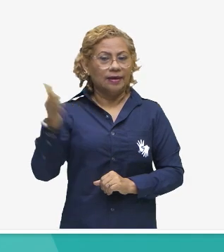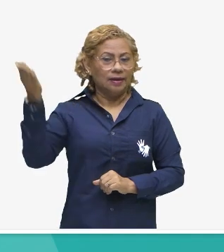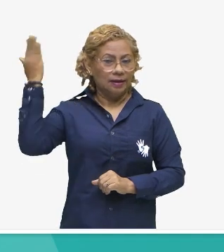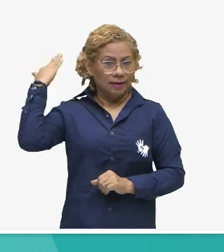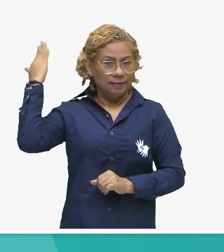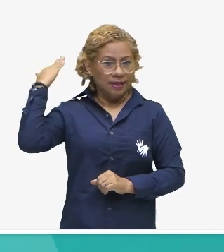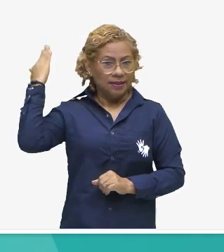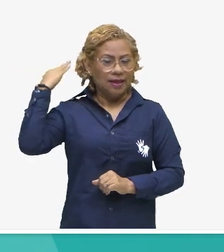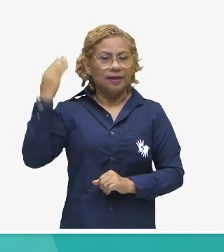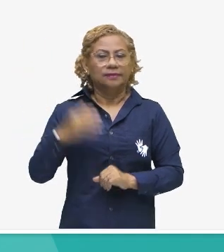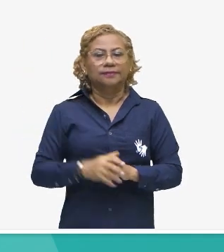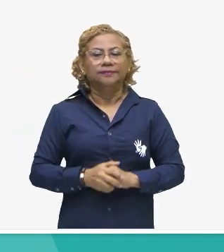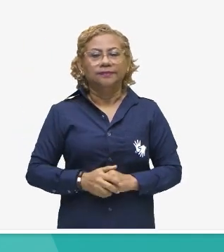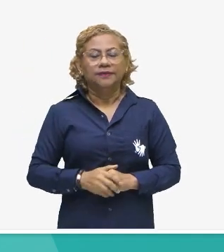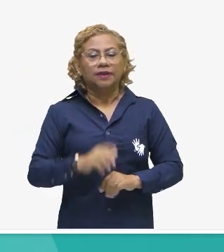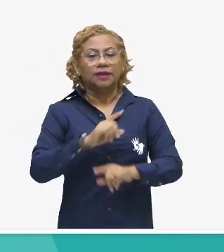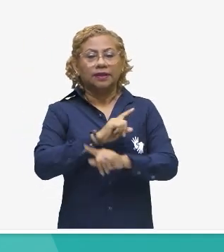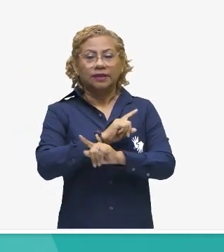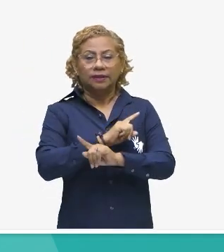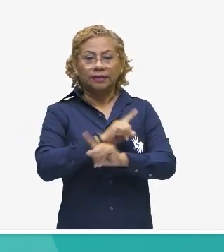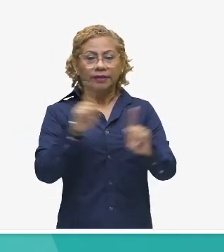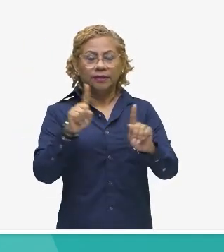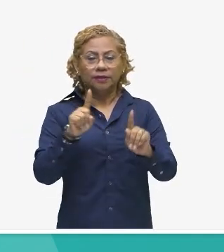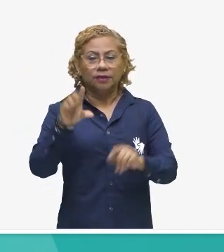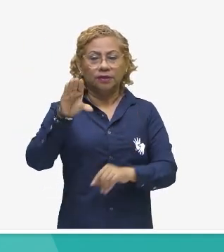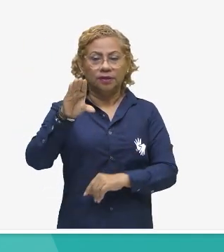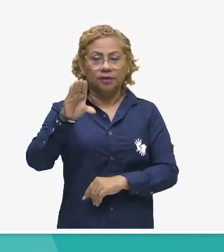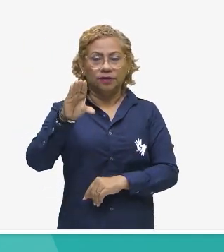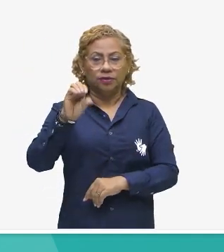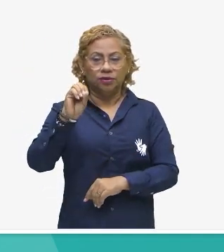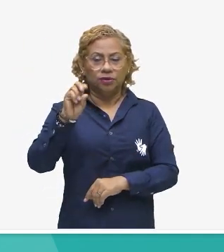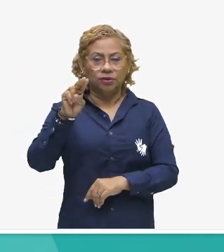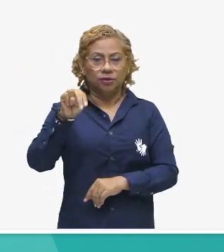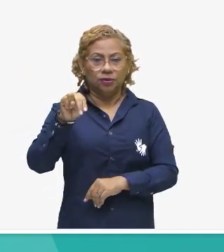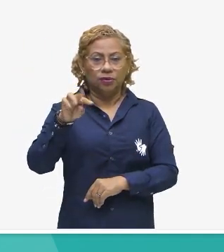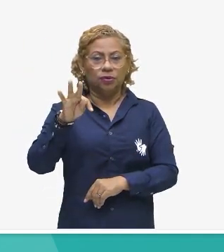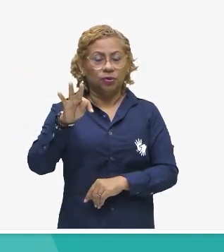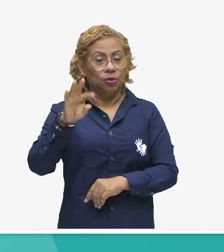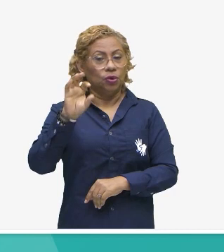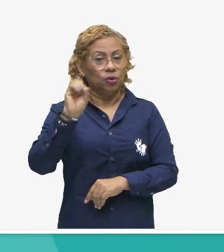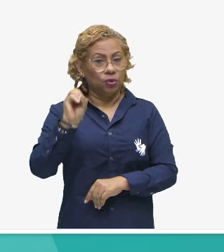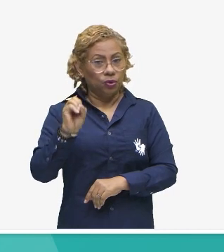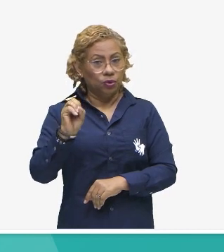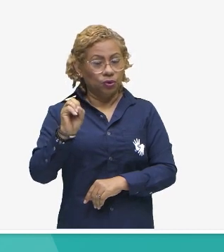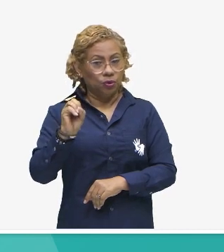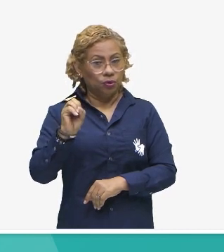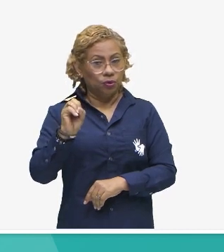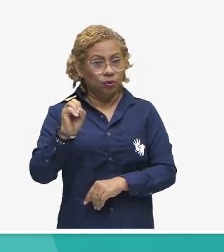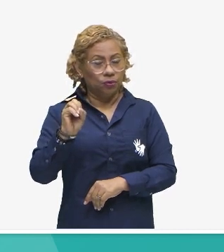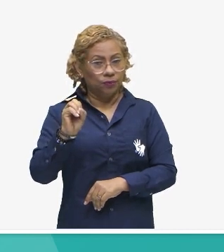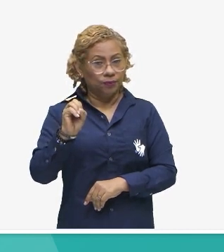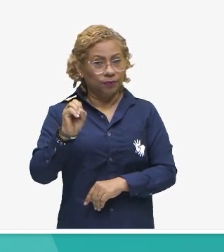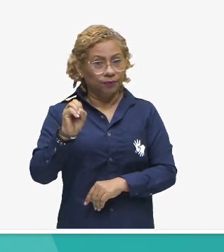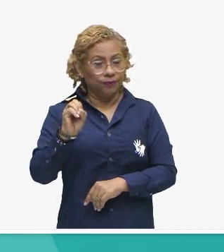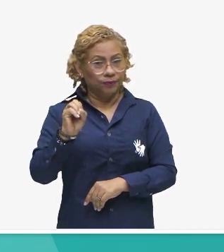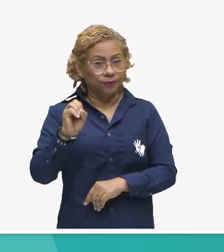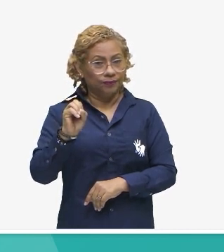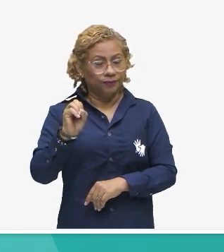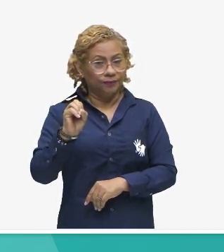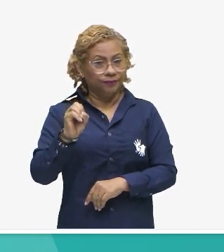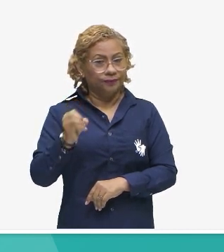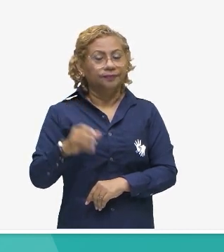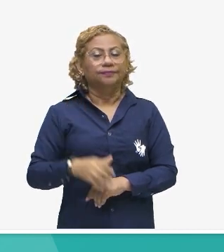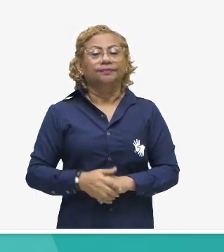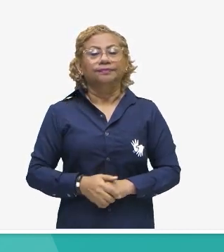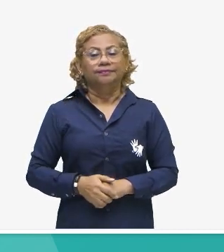né? Eu não te contei, né? Porque eu não quis que você soubesse. Não te conto agora